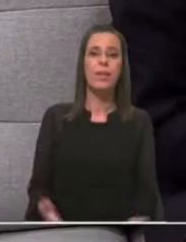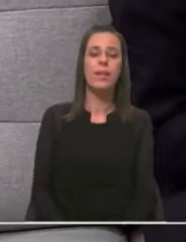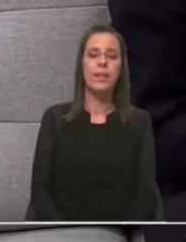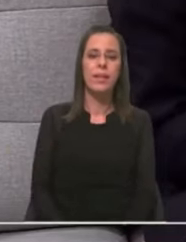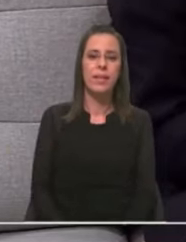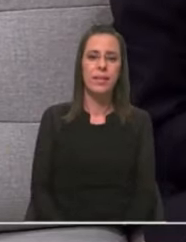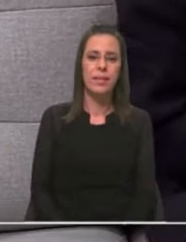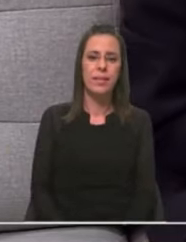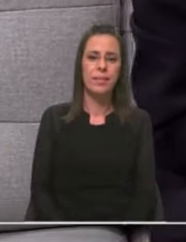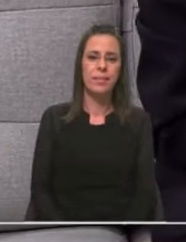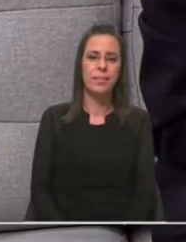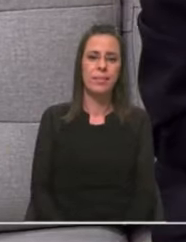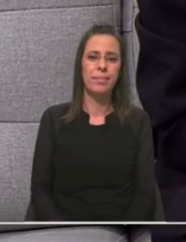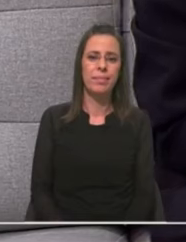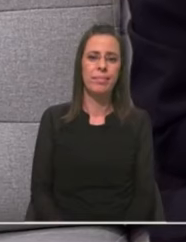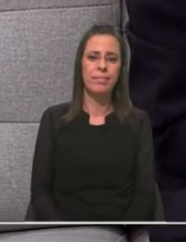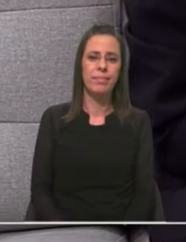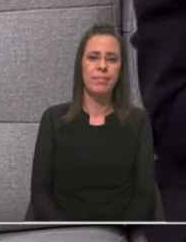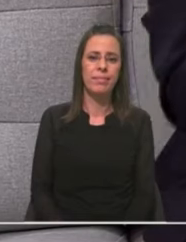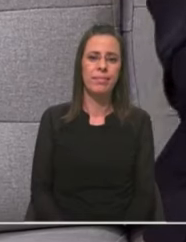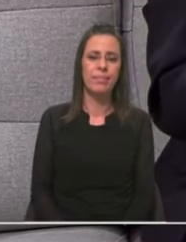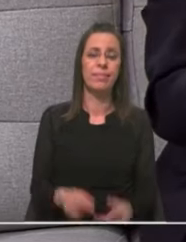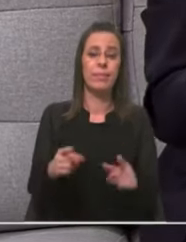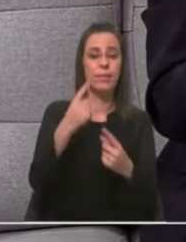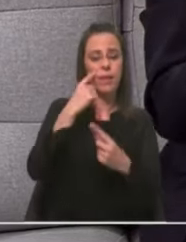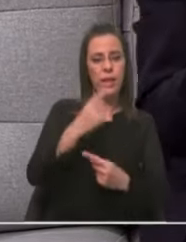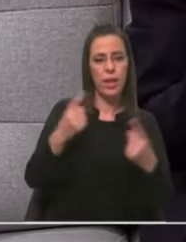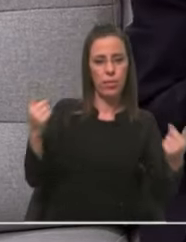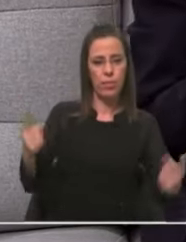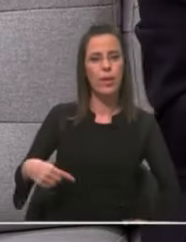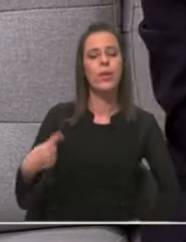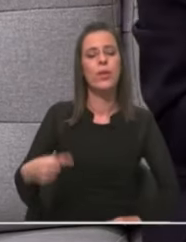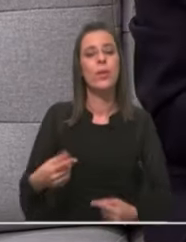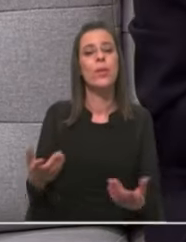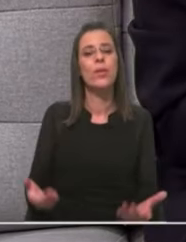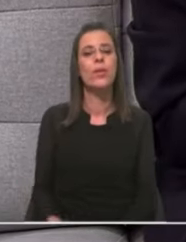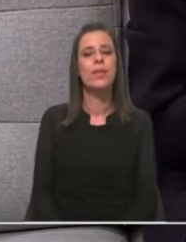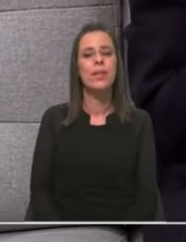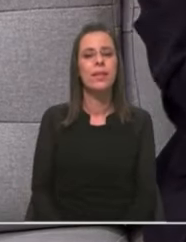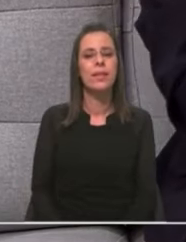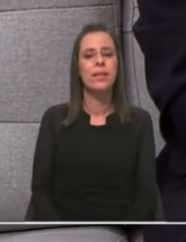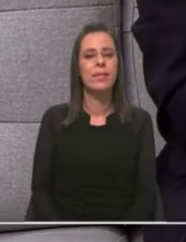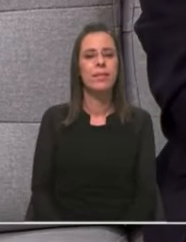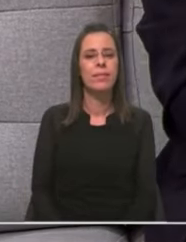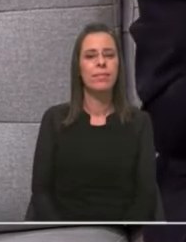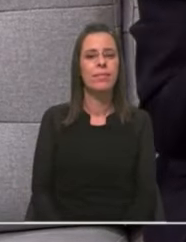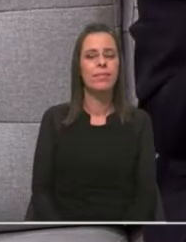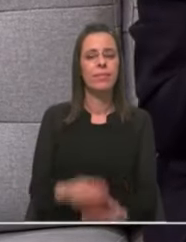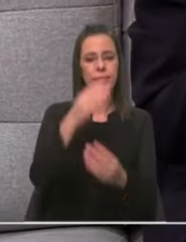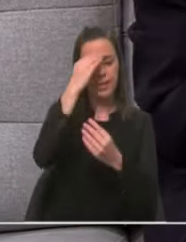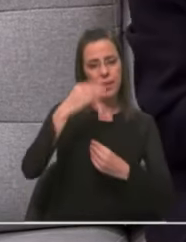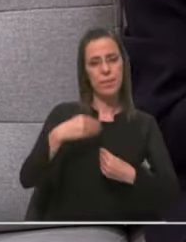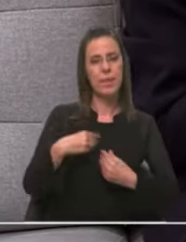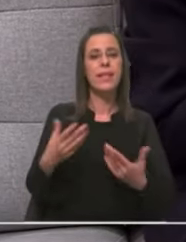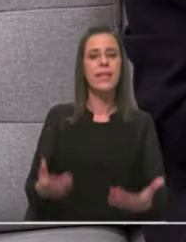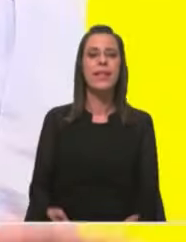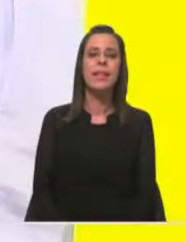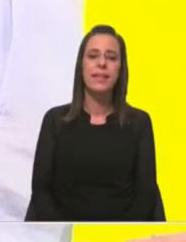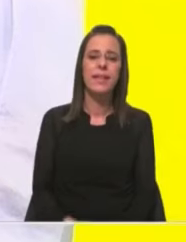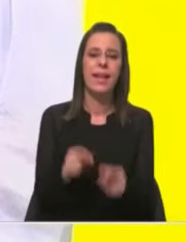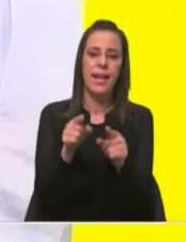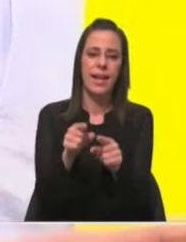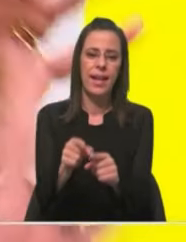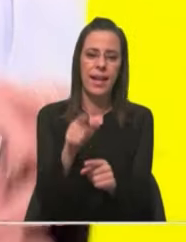É isto que ele mostra todos os dias e que me ensina, é